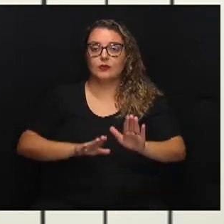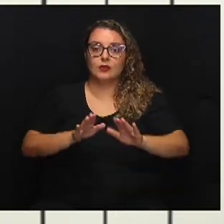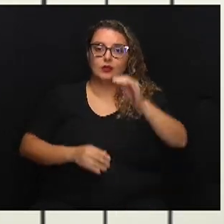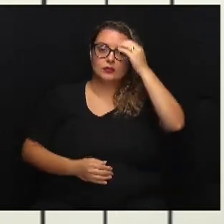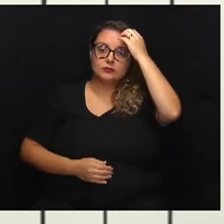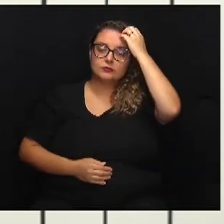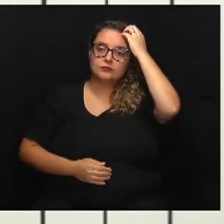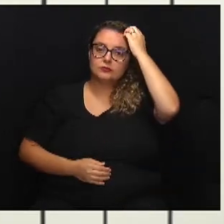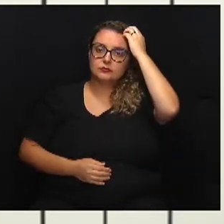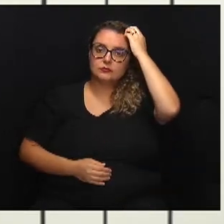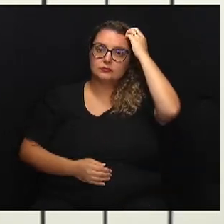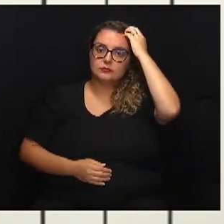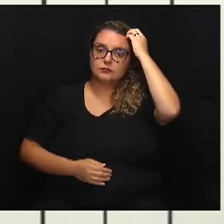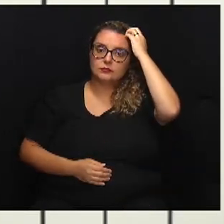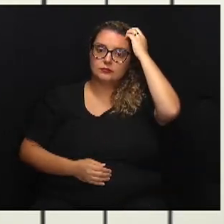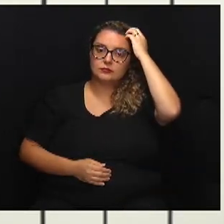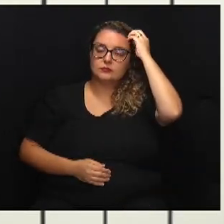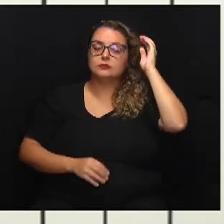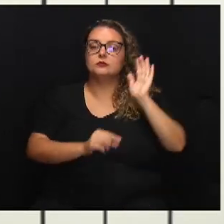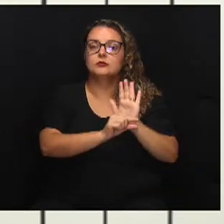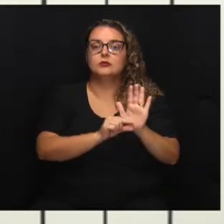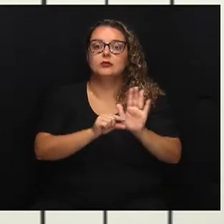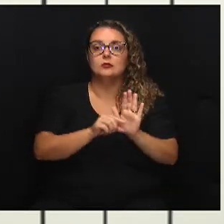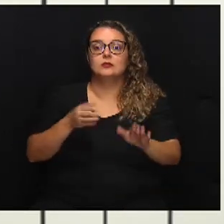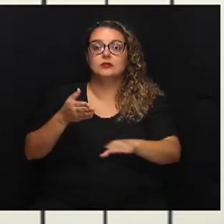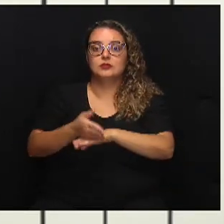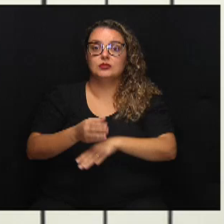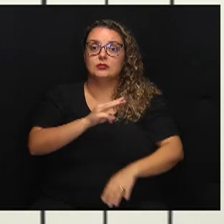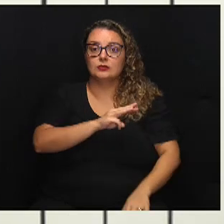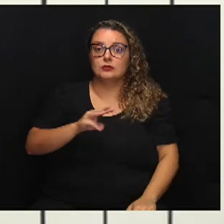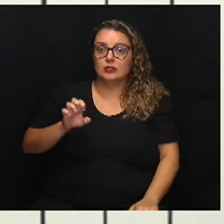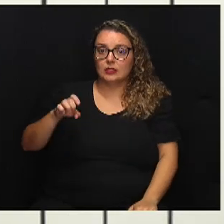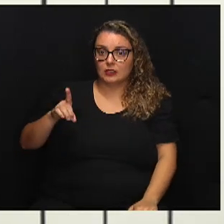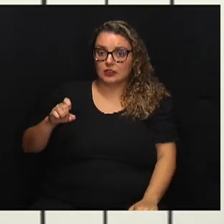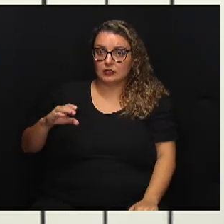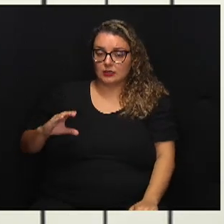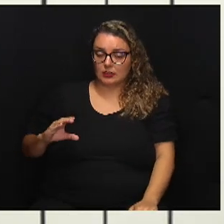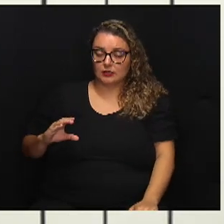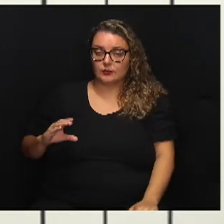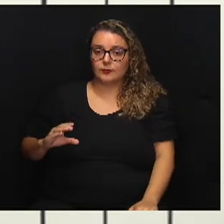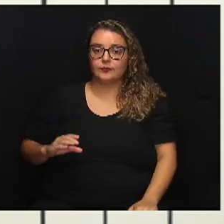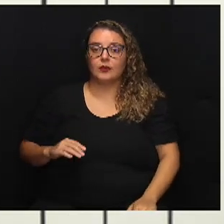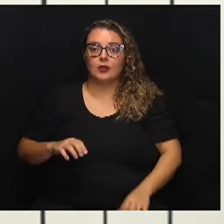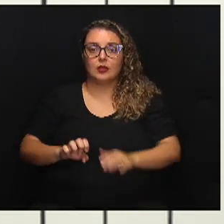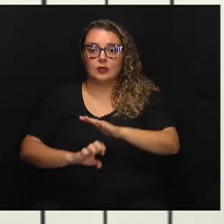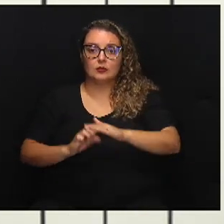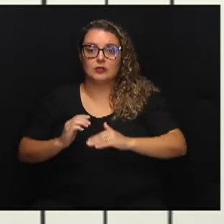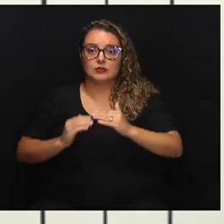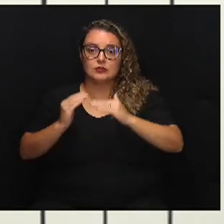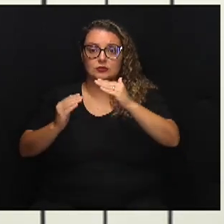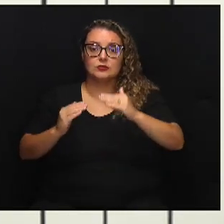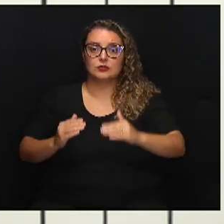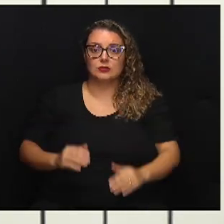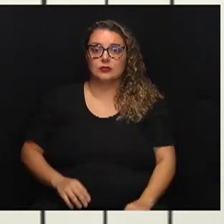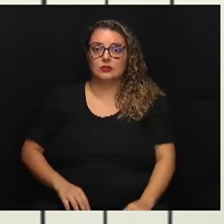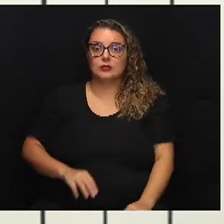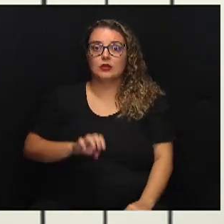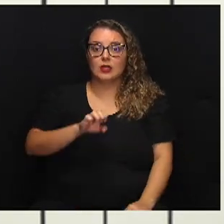ser acessada diretamente no site da INDEC, a Empresa Municipal de Desenvolvimento de Campinas, no endereço